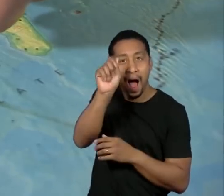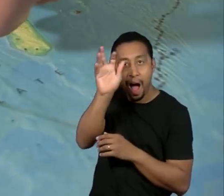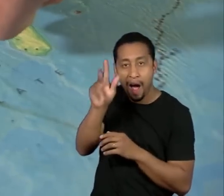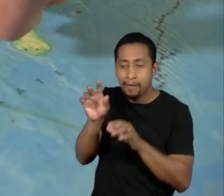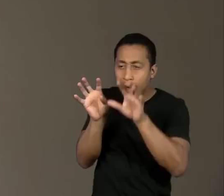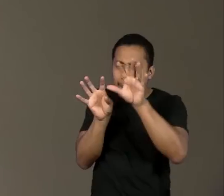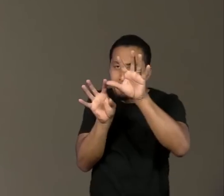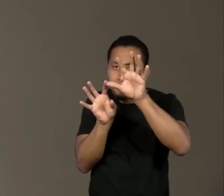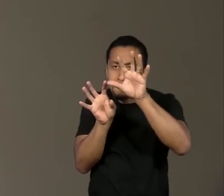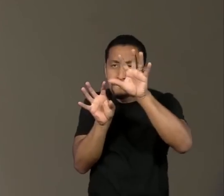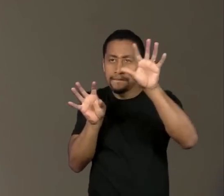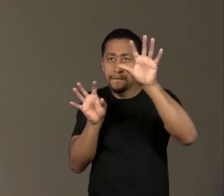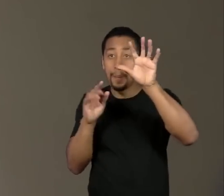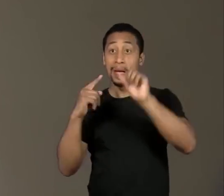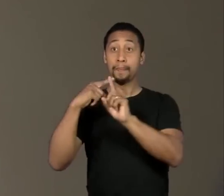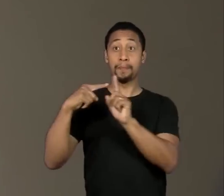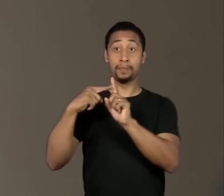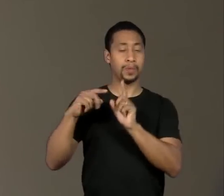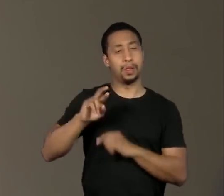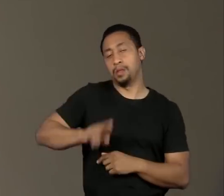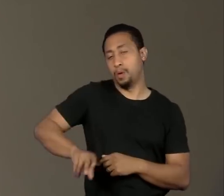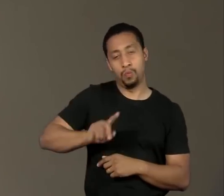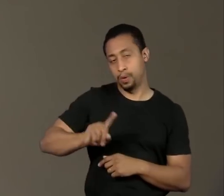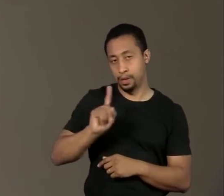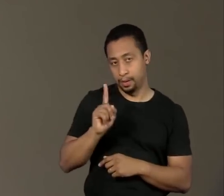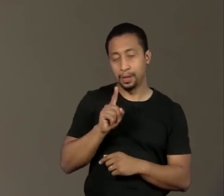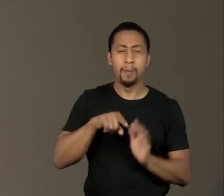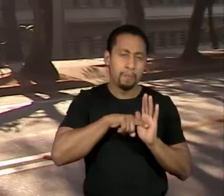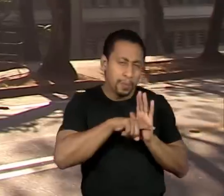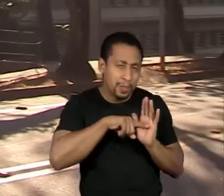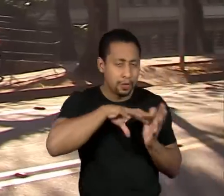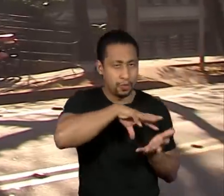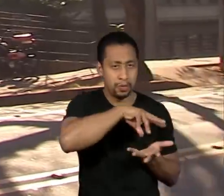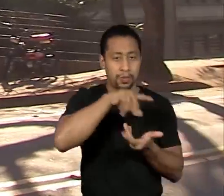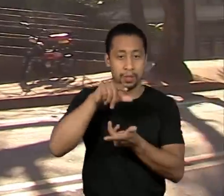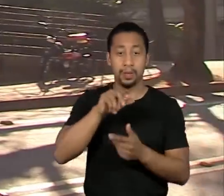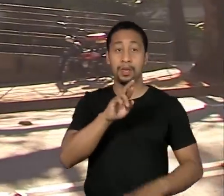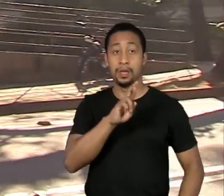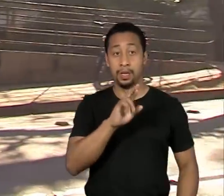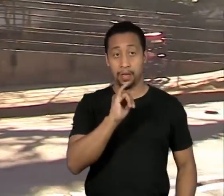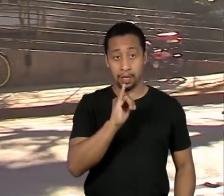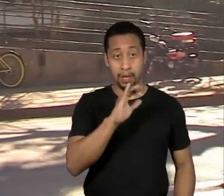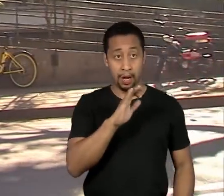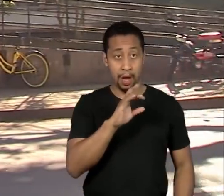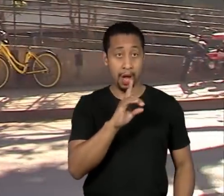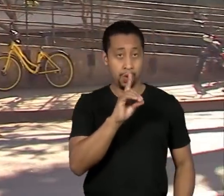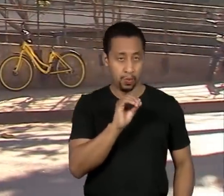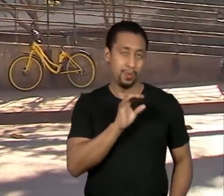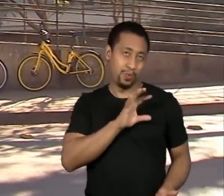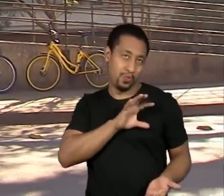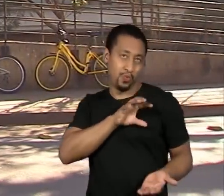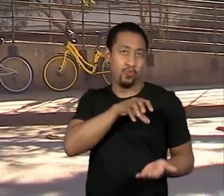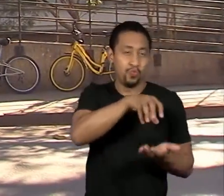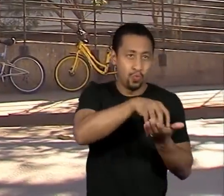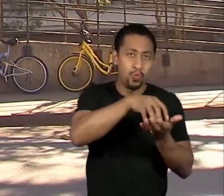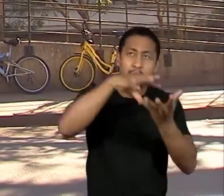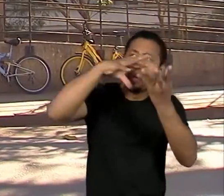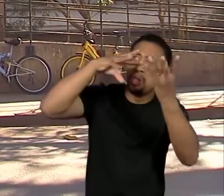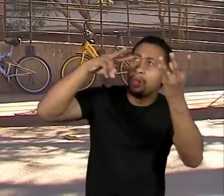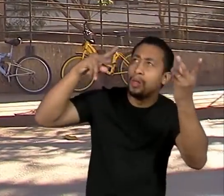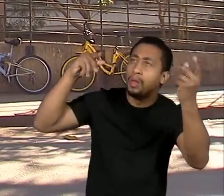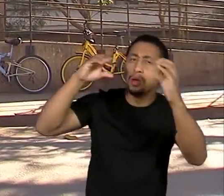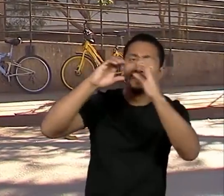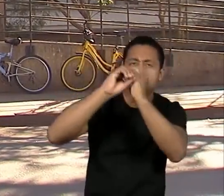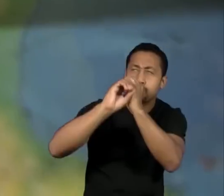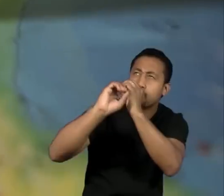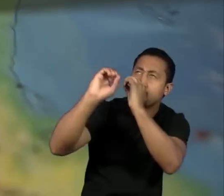mostra o geógrafo Ricardo Trindade, diretor do Instituto de Astronomia, Geofísica e Ciências